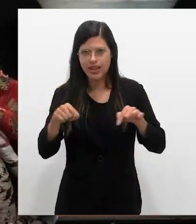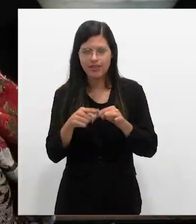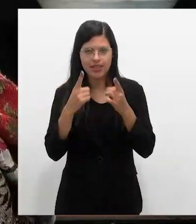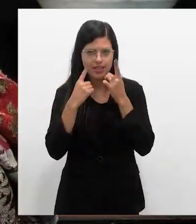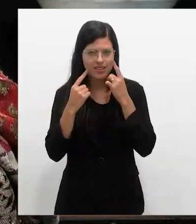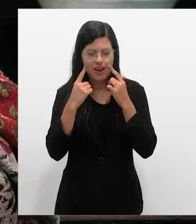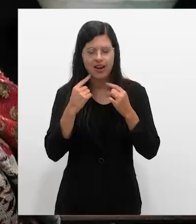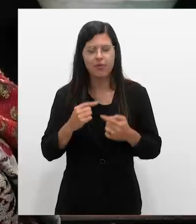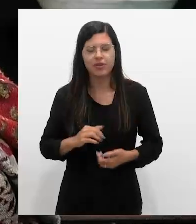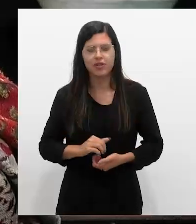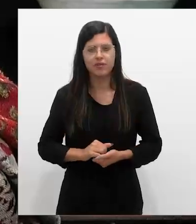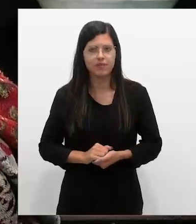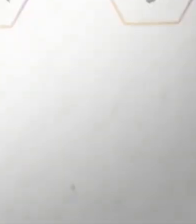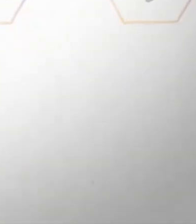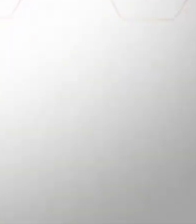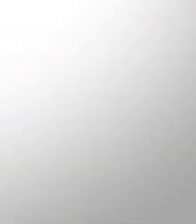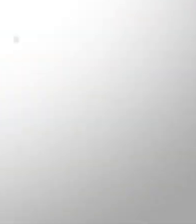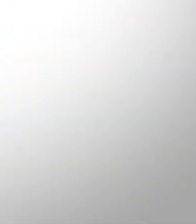acontece na Sala das Lágrimas.